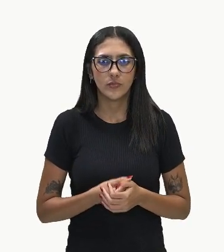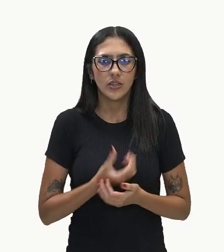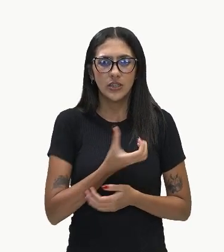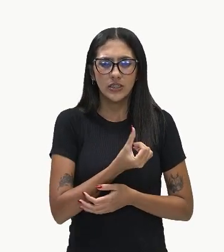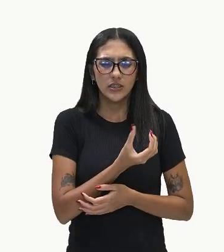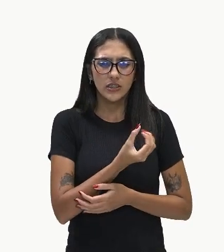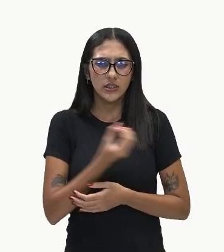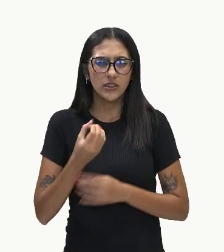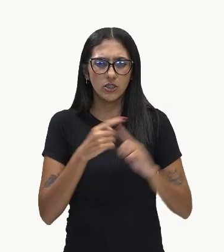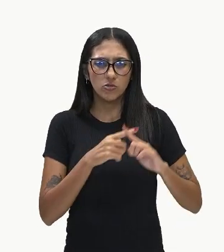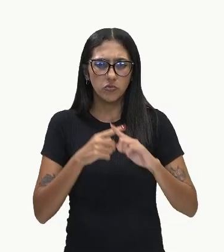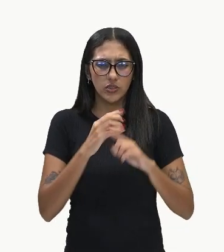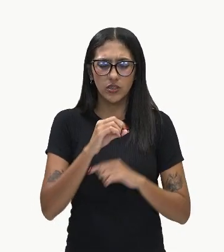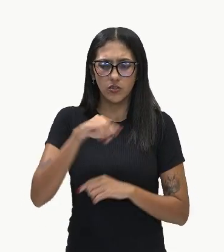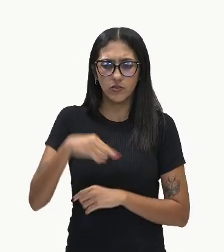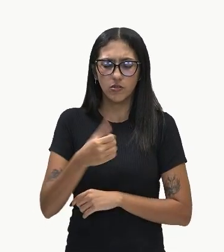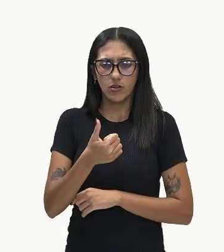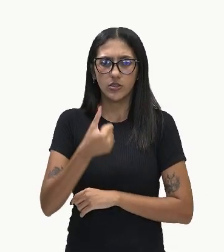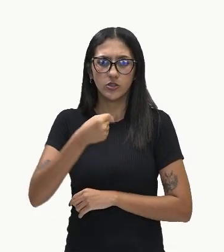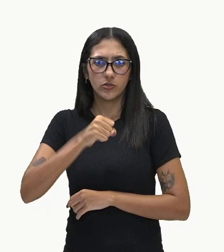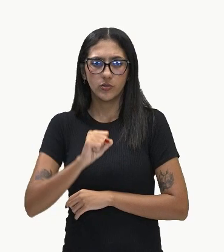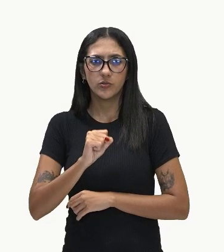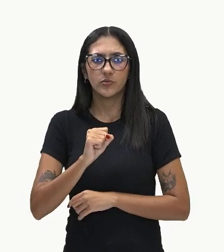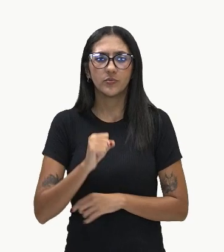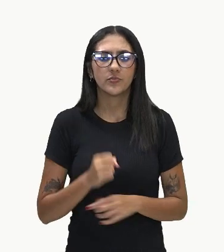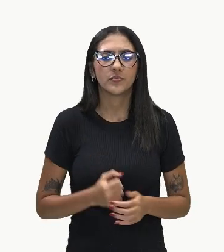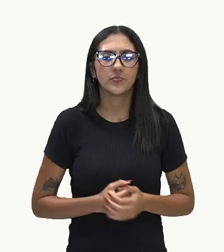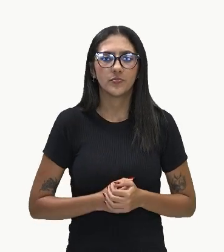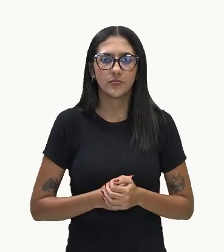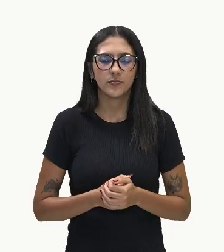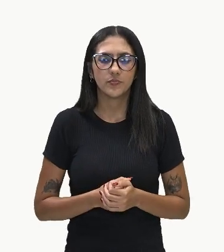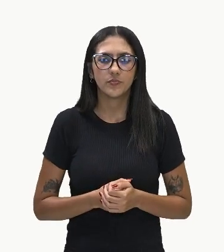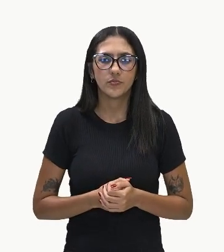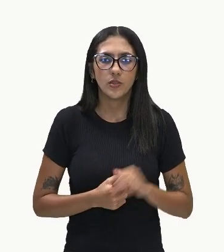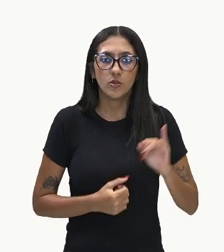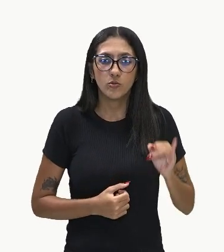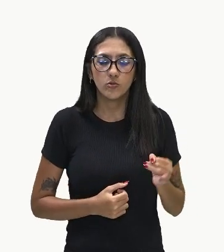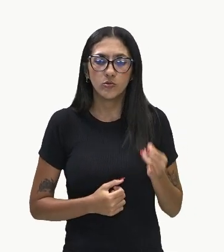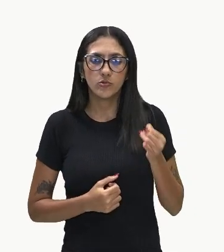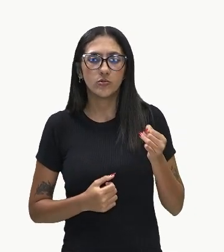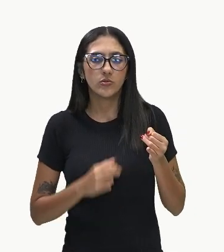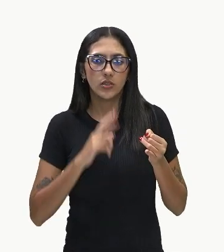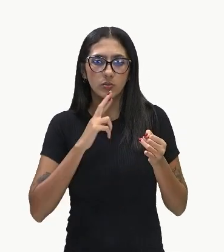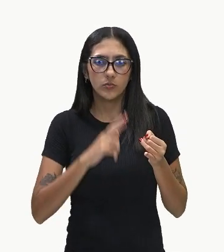0,18 vezes 600. Aqui o meu juros vai ser de